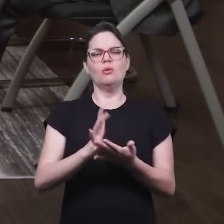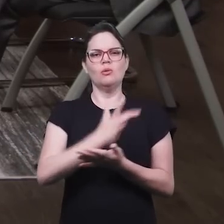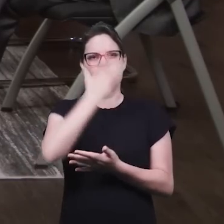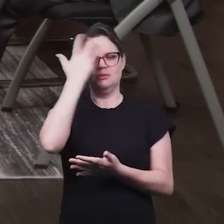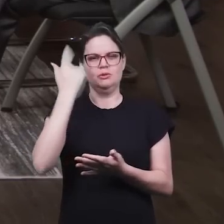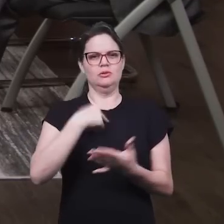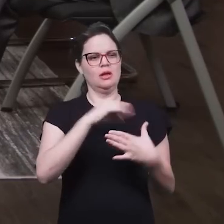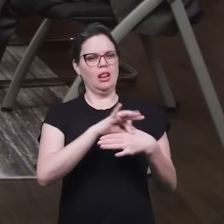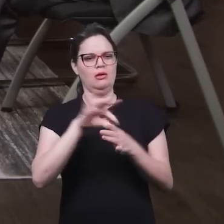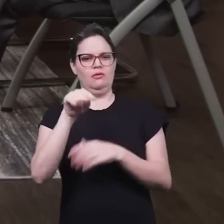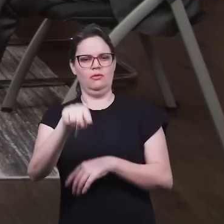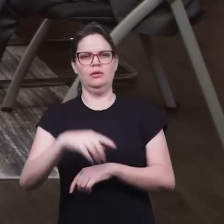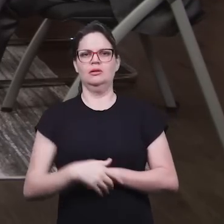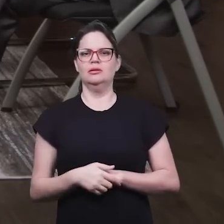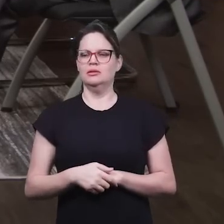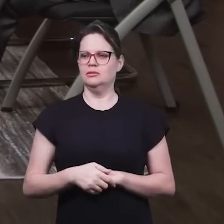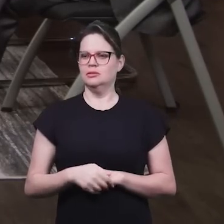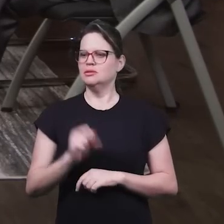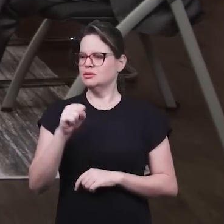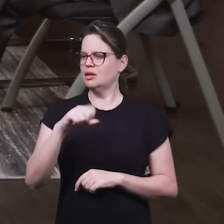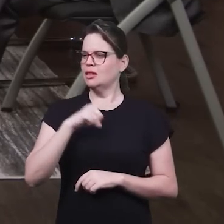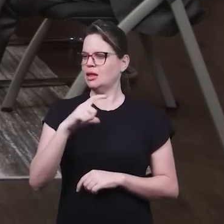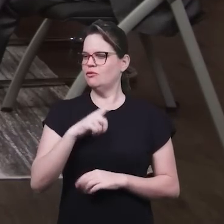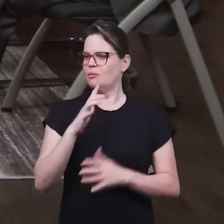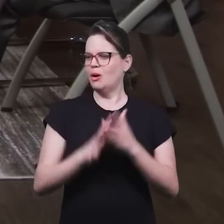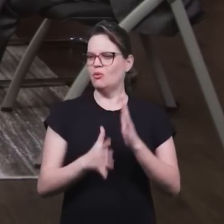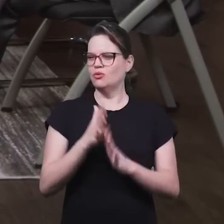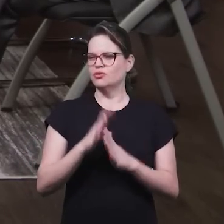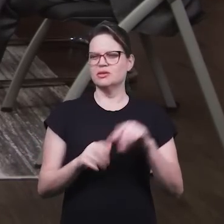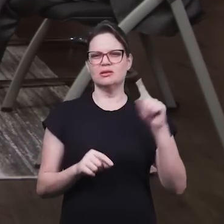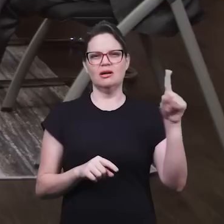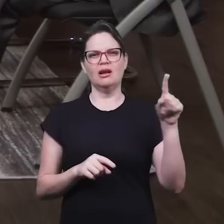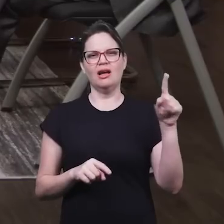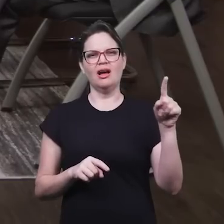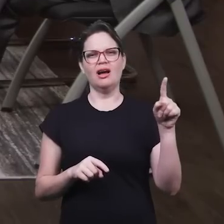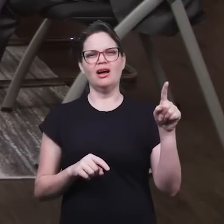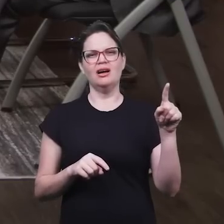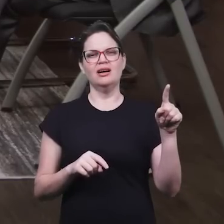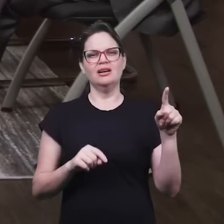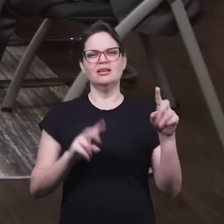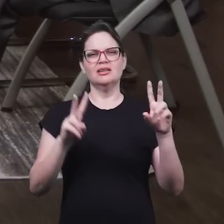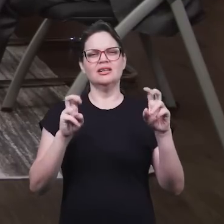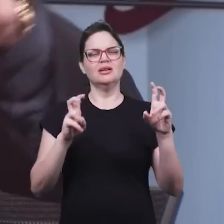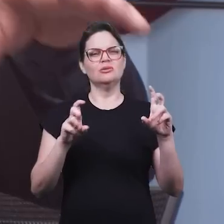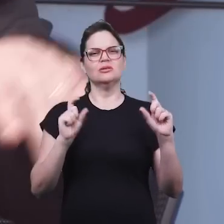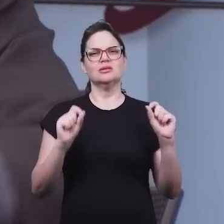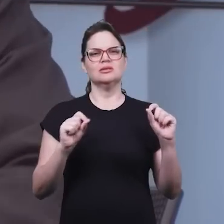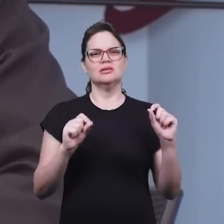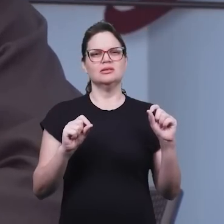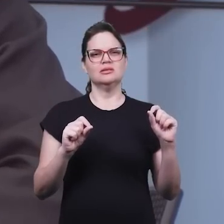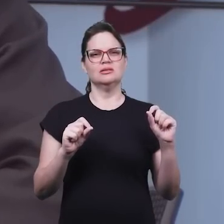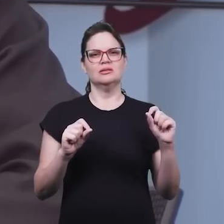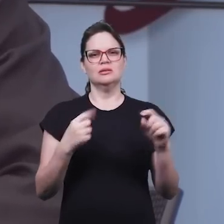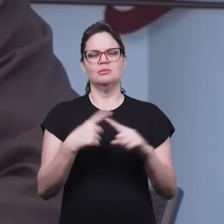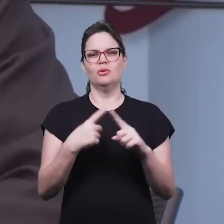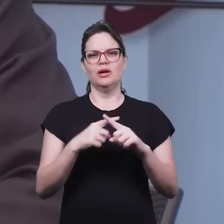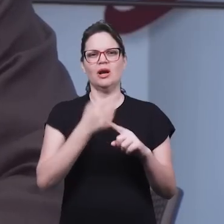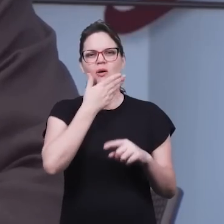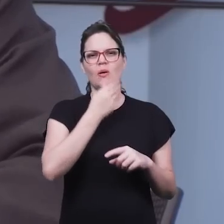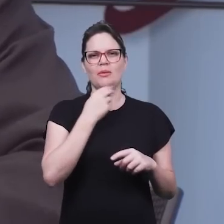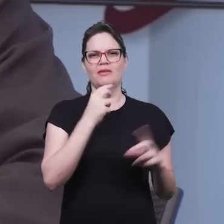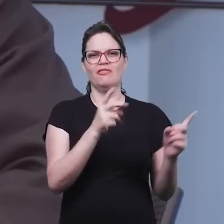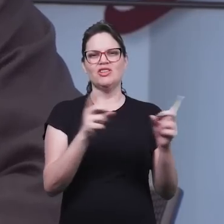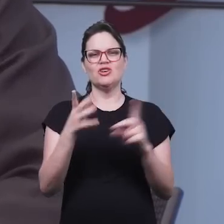passagem relacionada a isso, né? Ali na confusão do Demétrio, né? O Demétrio fez aquela confusão por causa dos